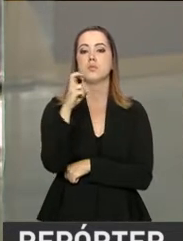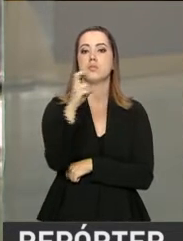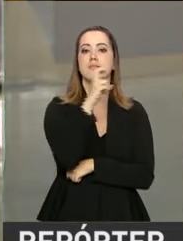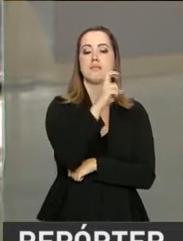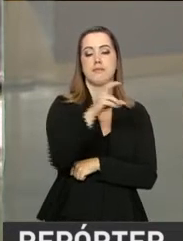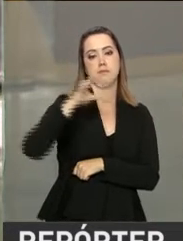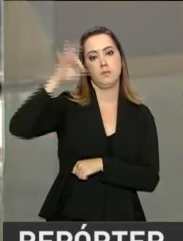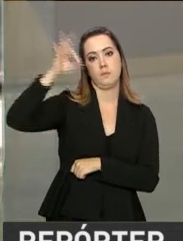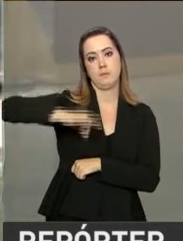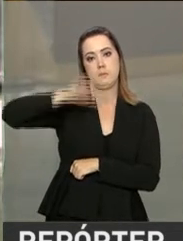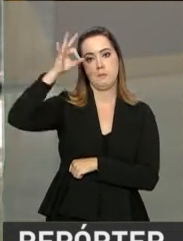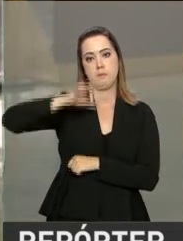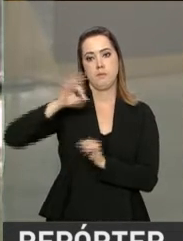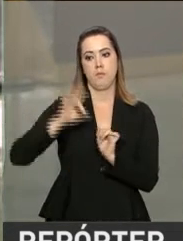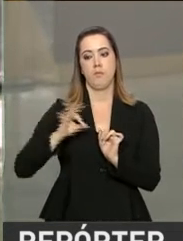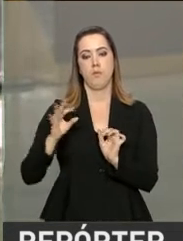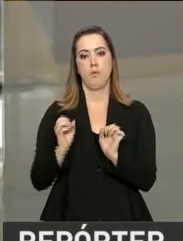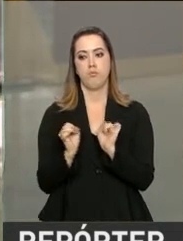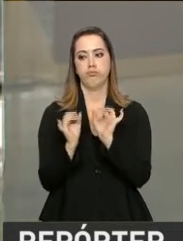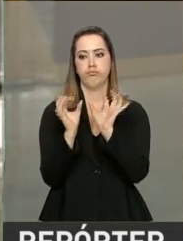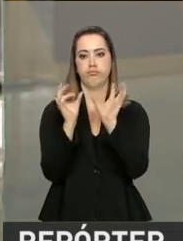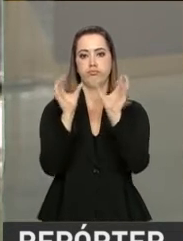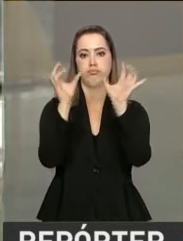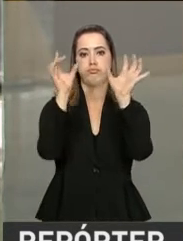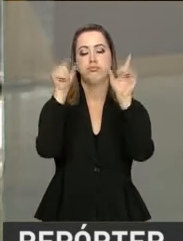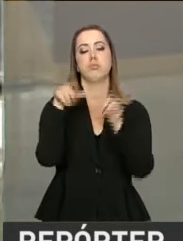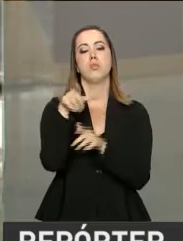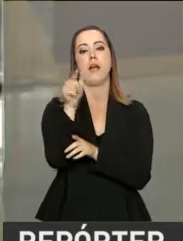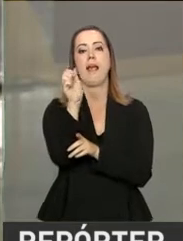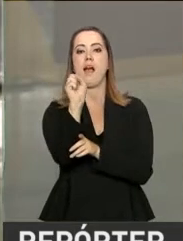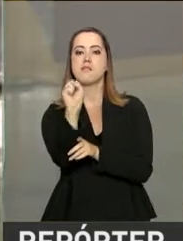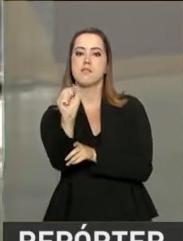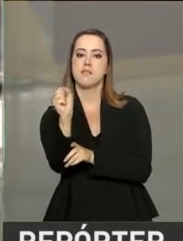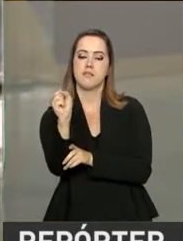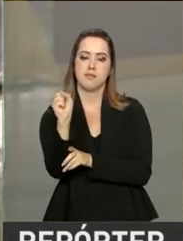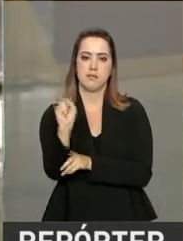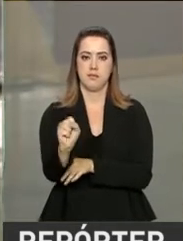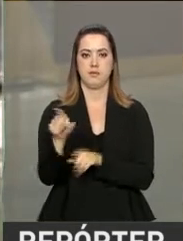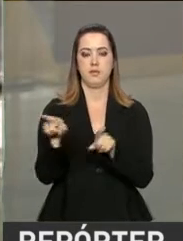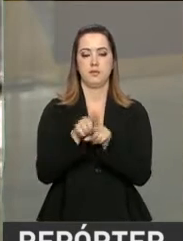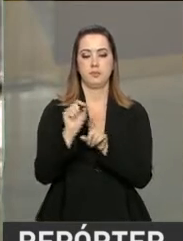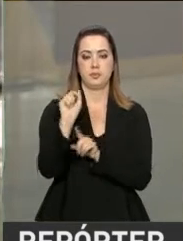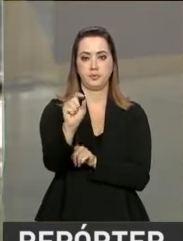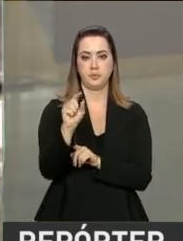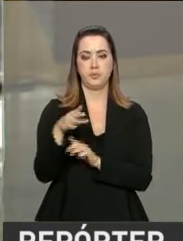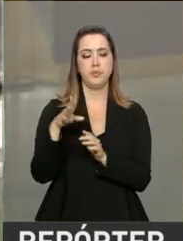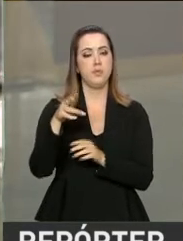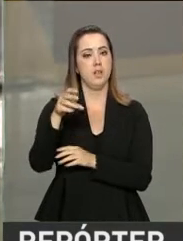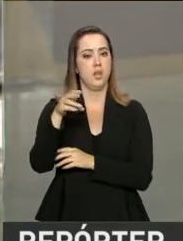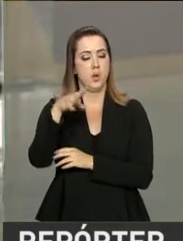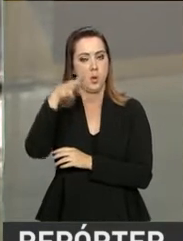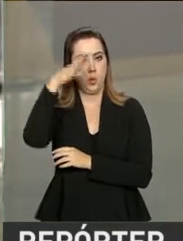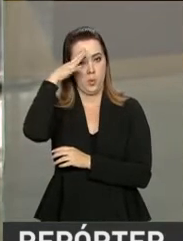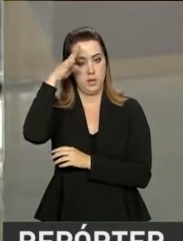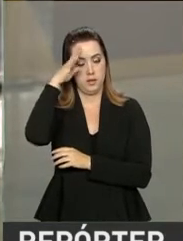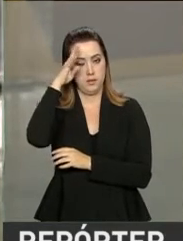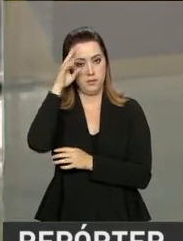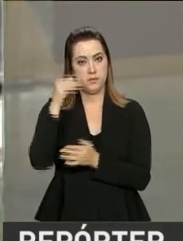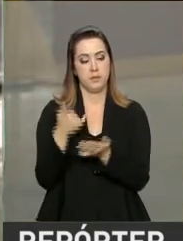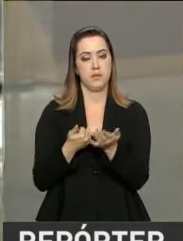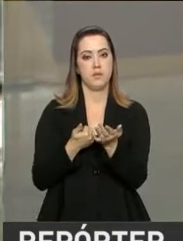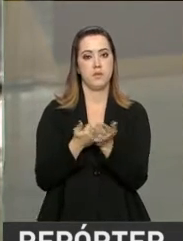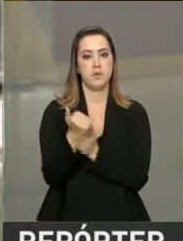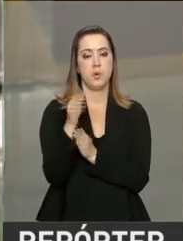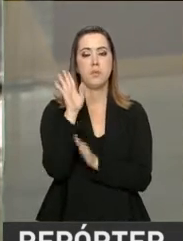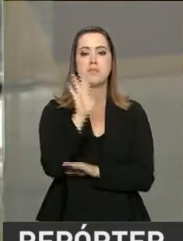das emissões de gases de efeito estufa na atmosfera no fim da manhã de quarta feira 21 de setembro começo